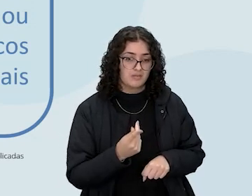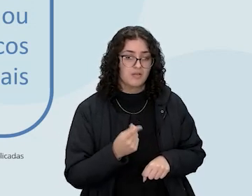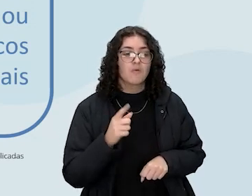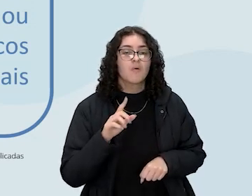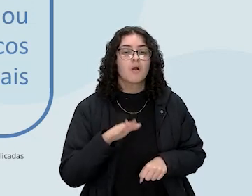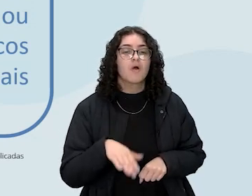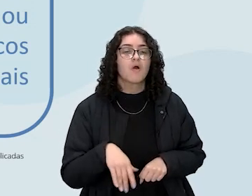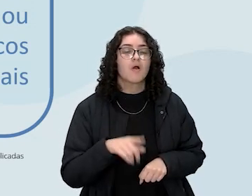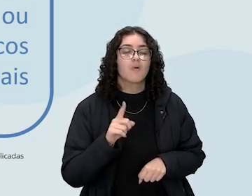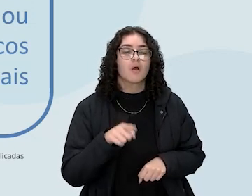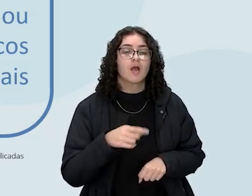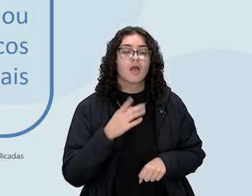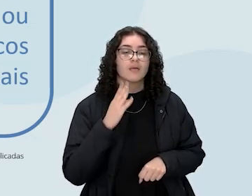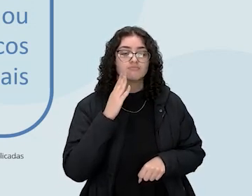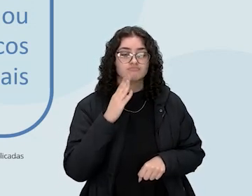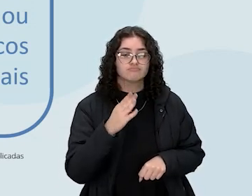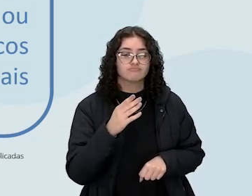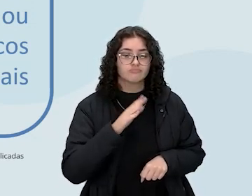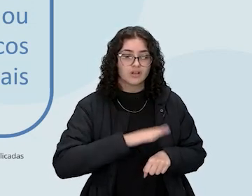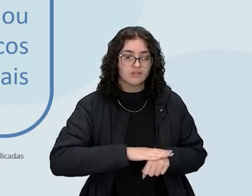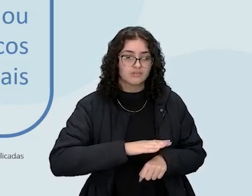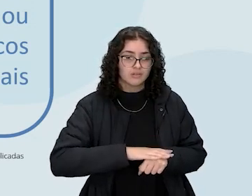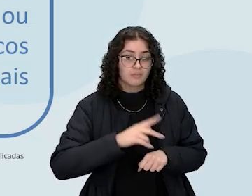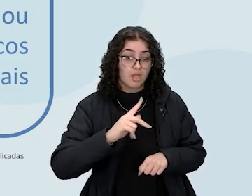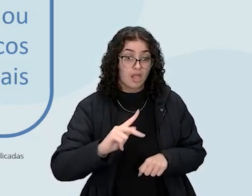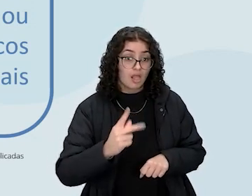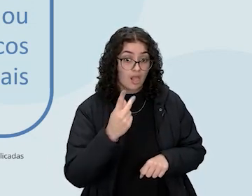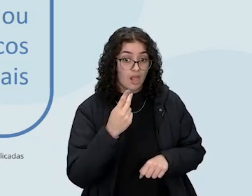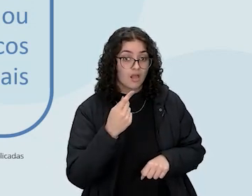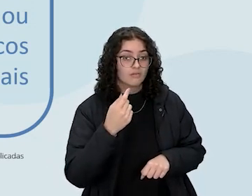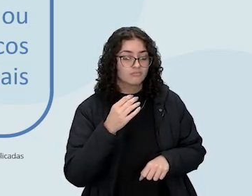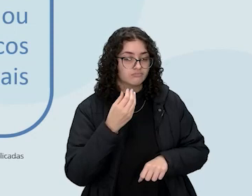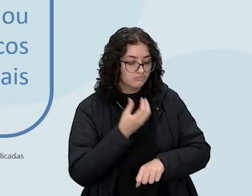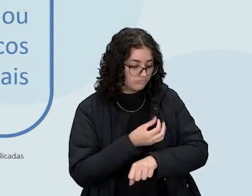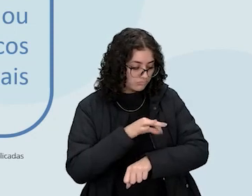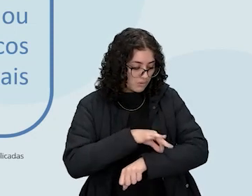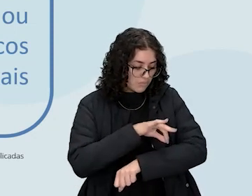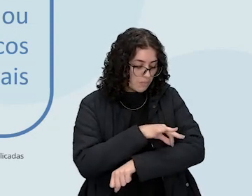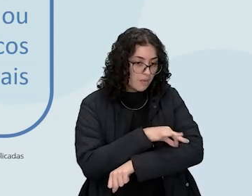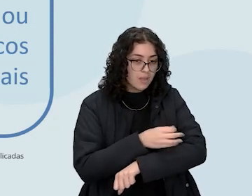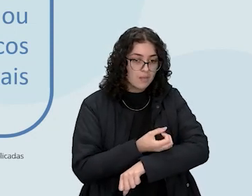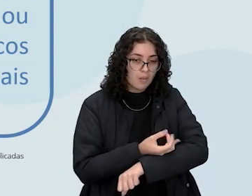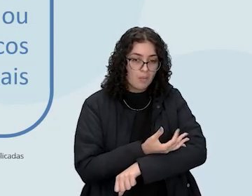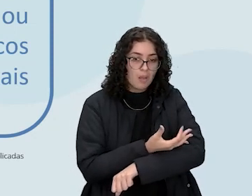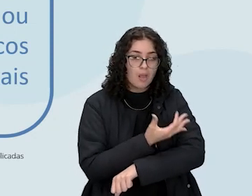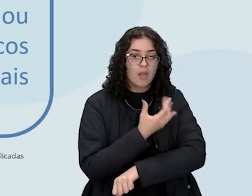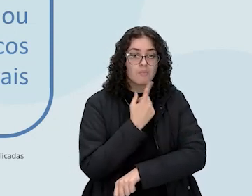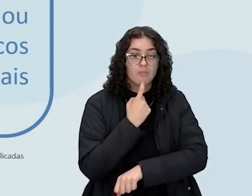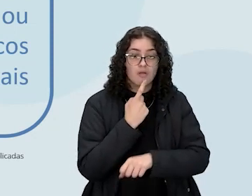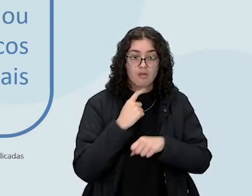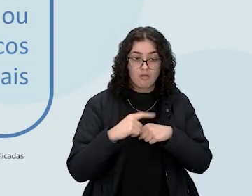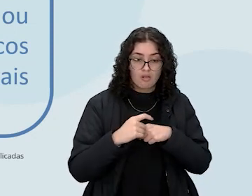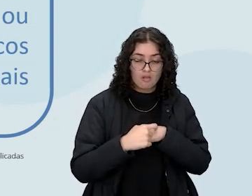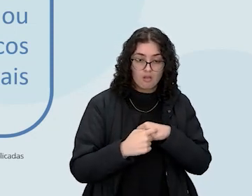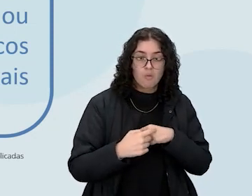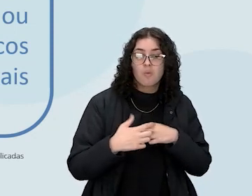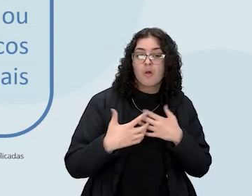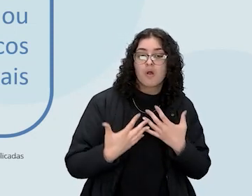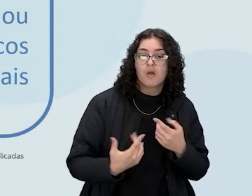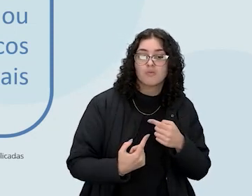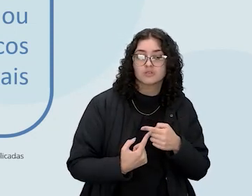a faixa de pH ideal para os morangueiros? Que tipo de